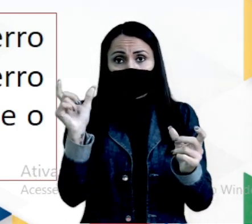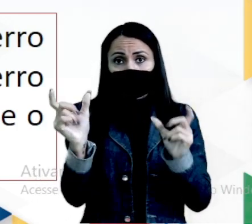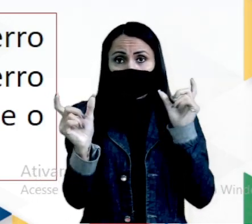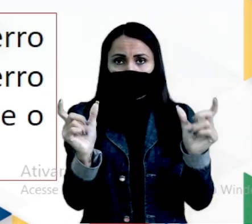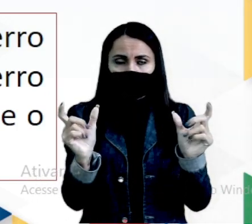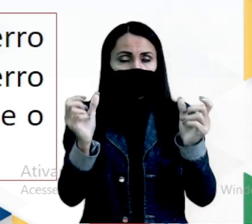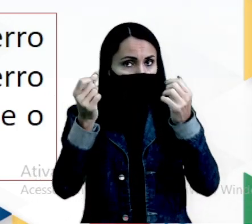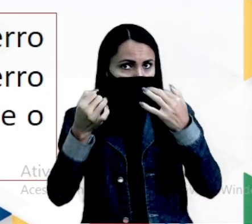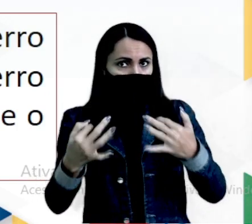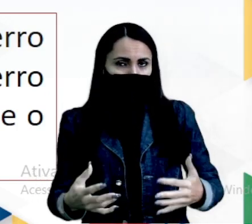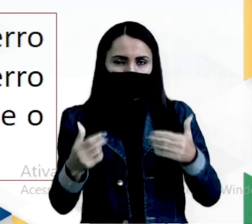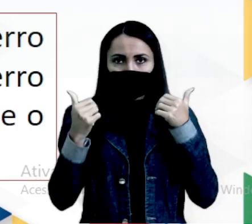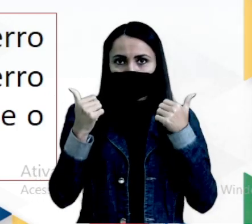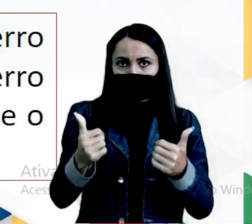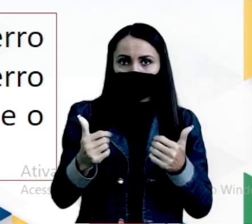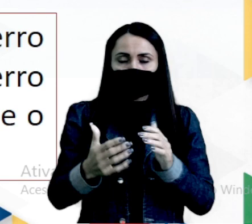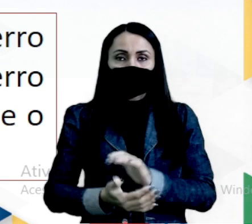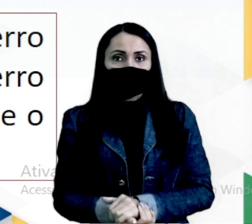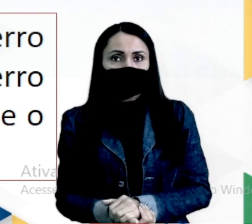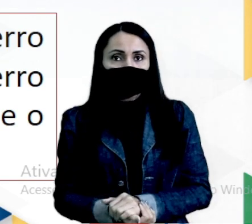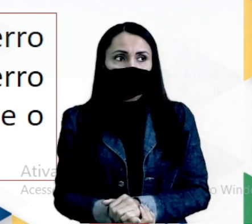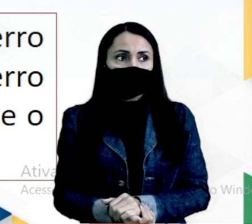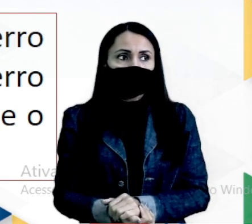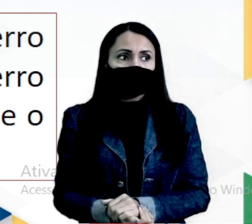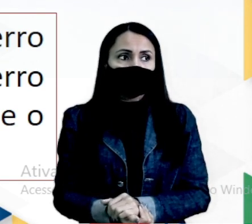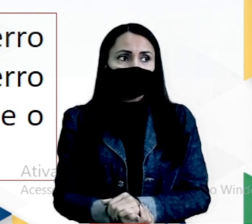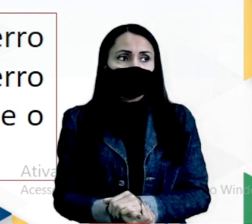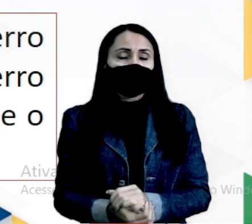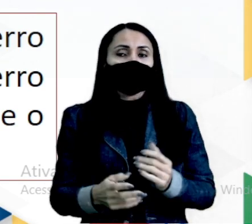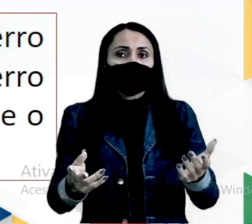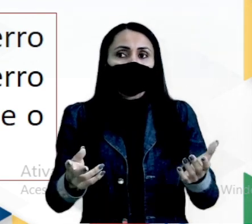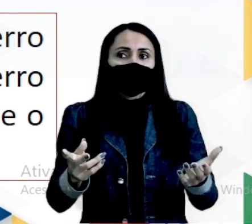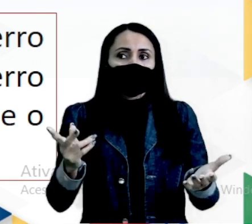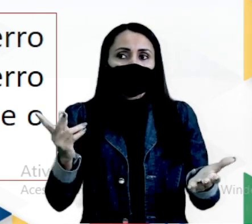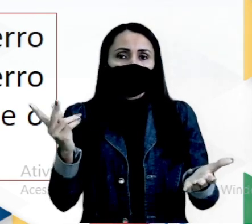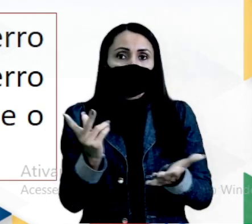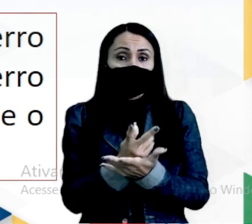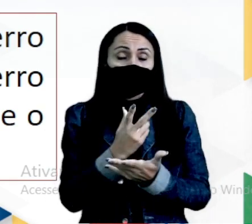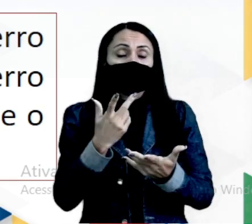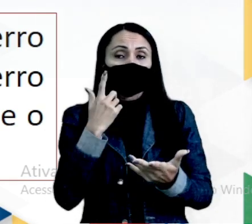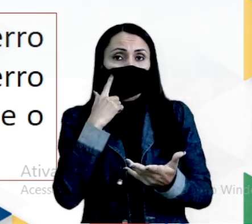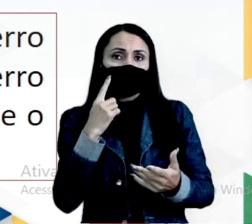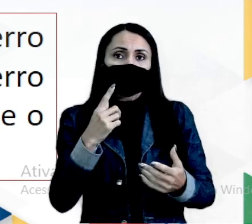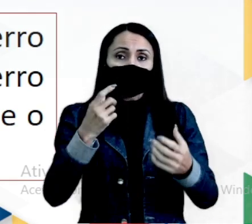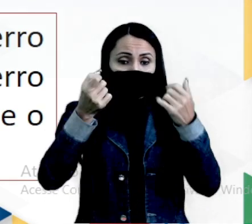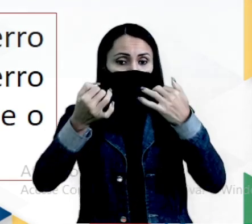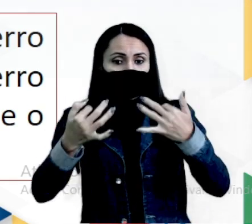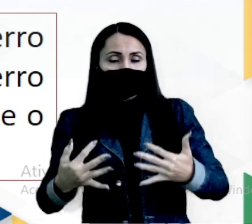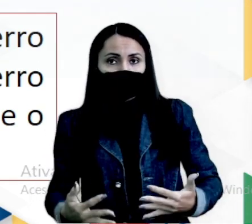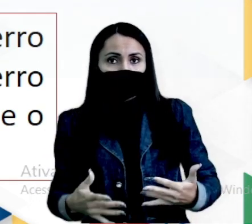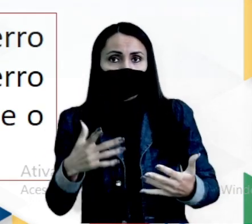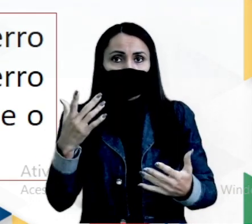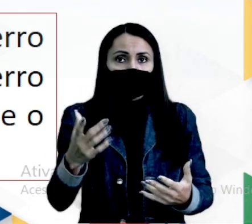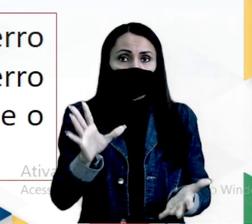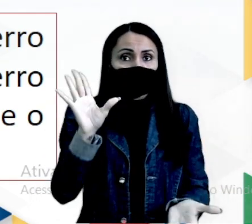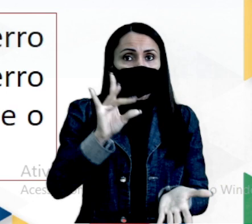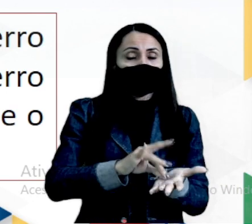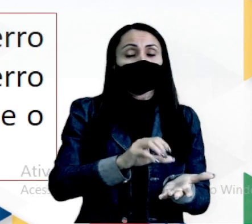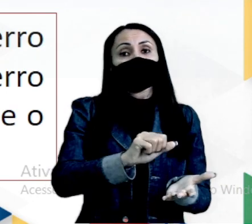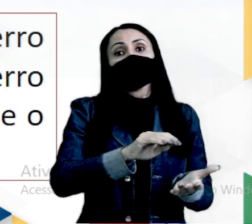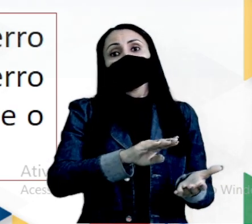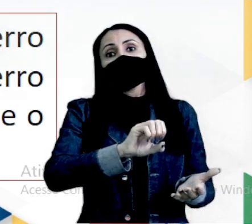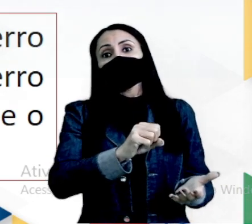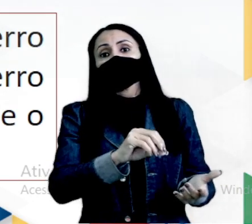tá? Beleza? O erro em relação a o que a gente está falando, absoluto, né? Ele é